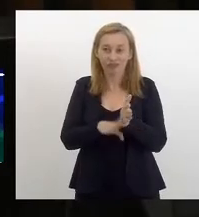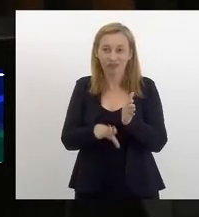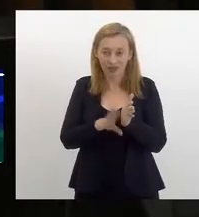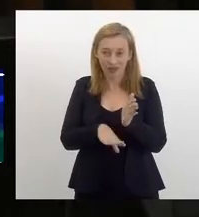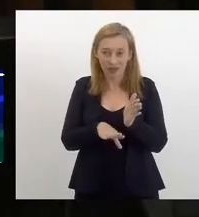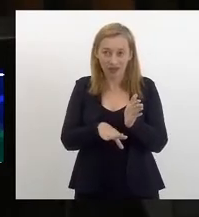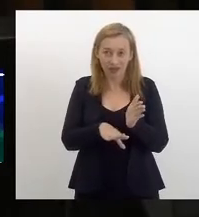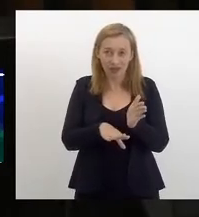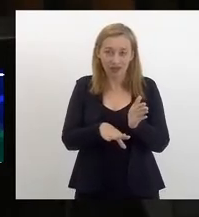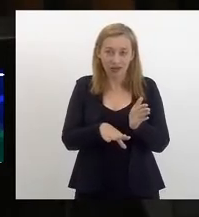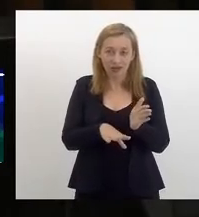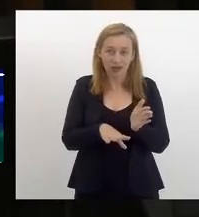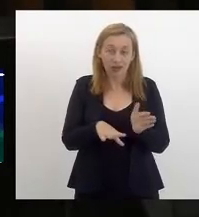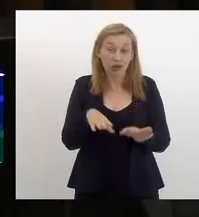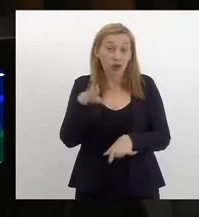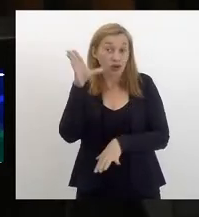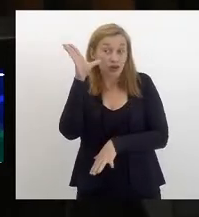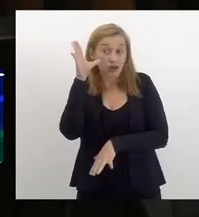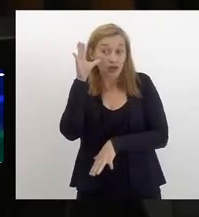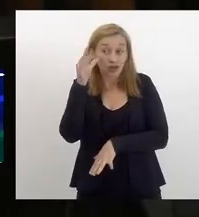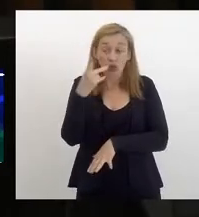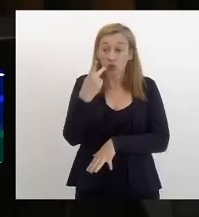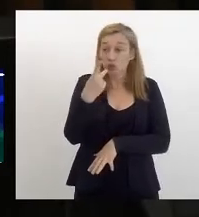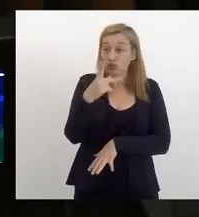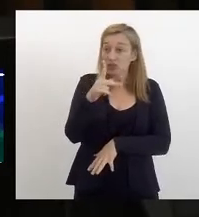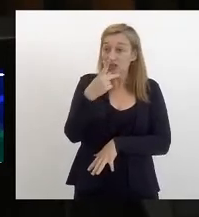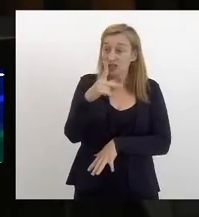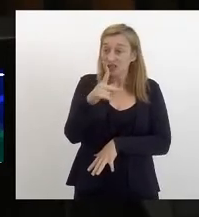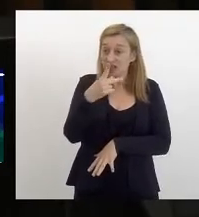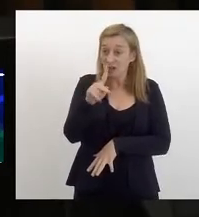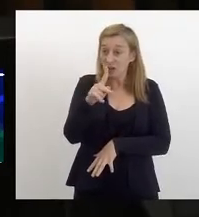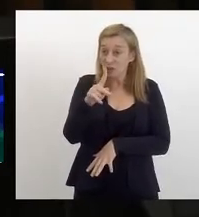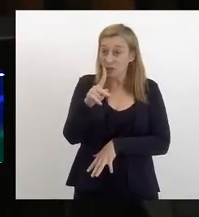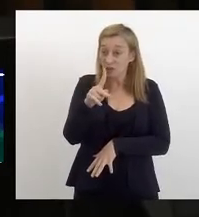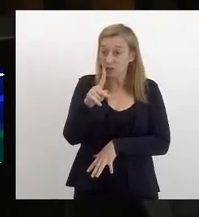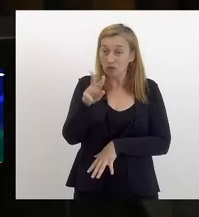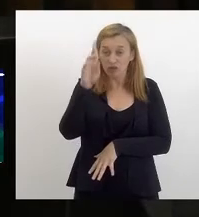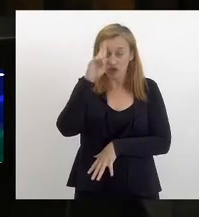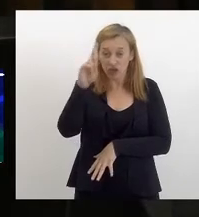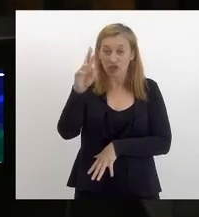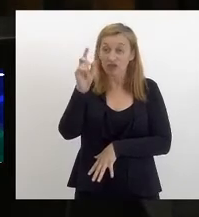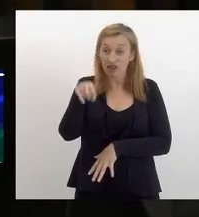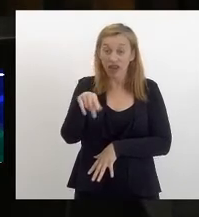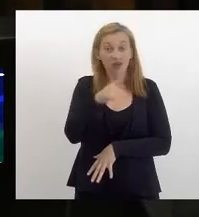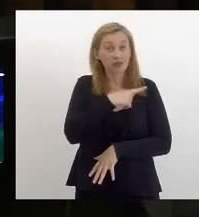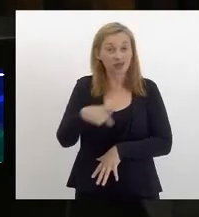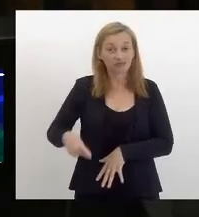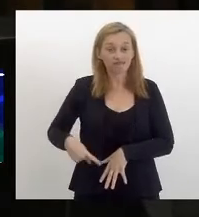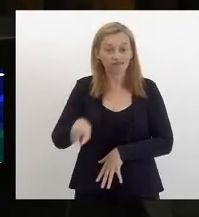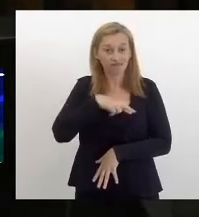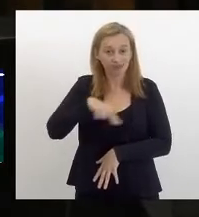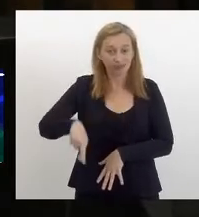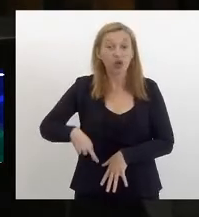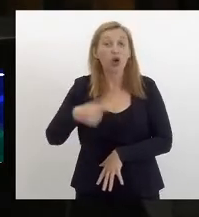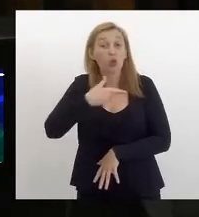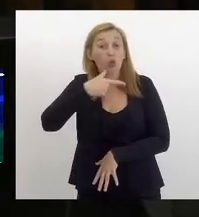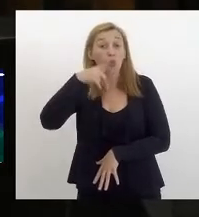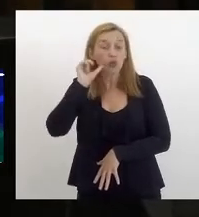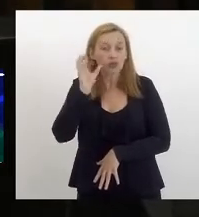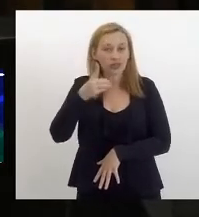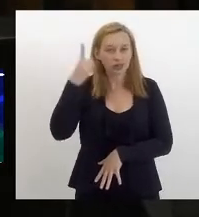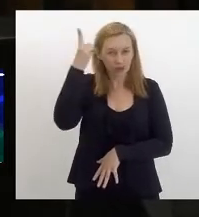o seu comandante-em-chefe que é o presidente da república e ontem